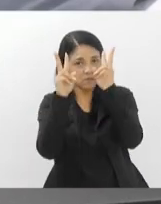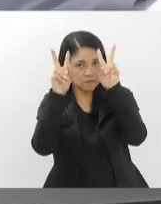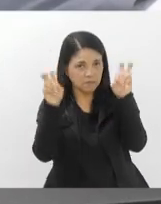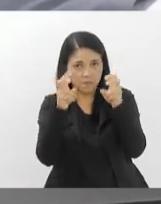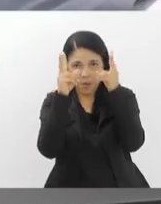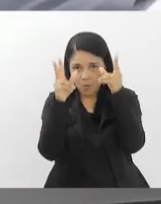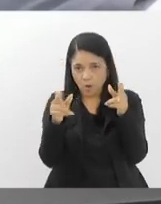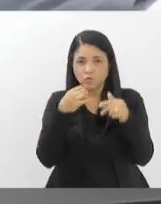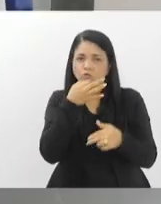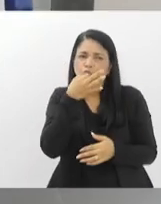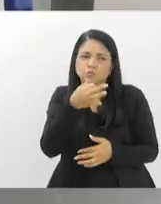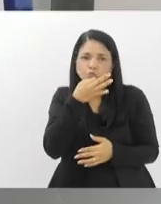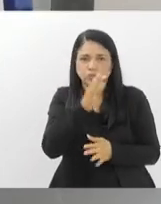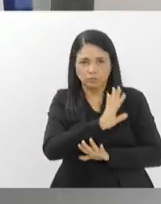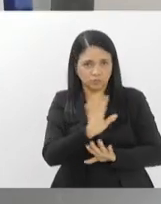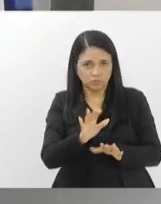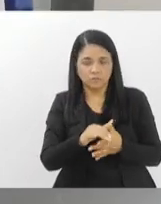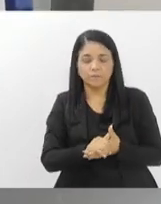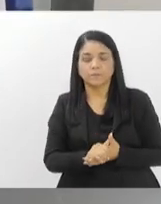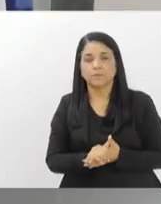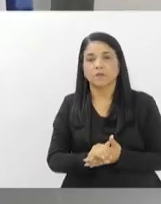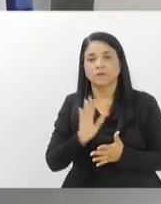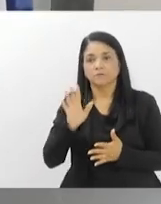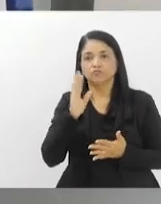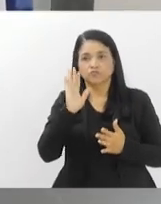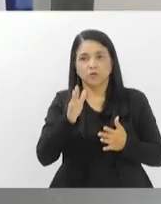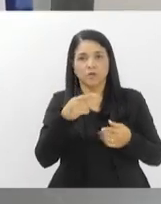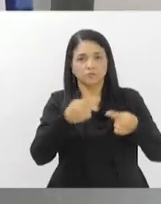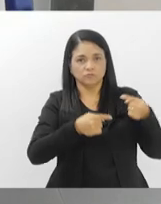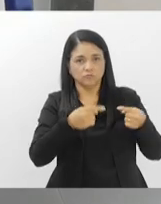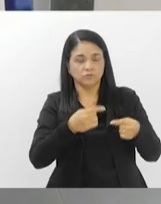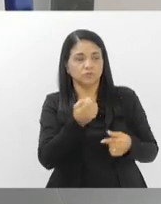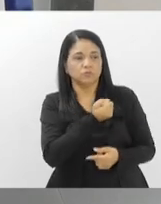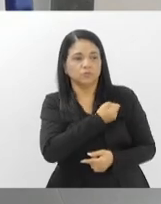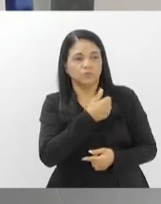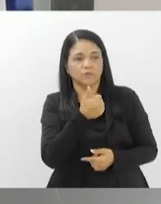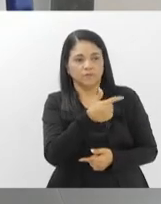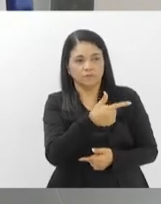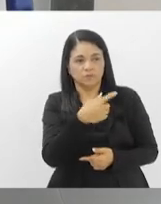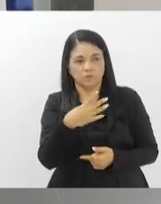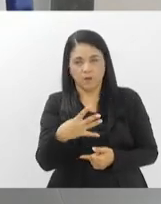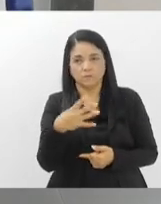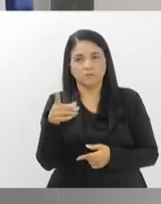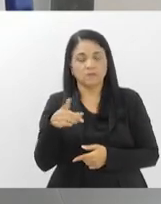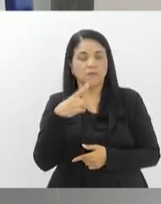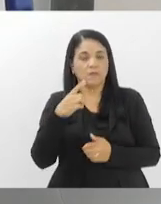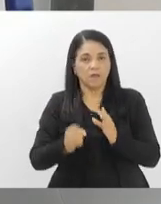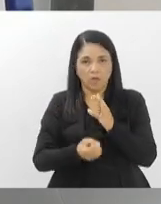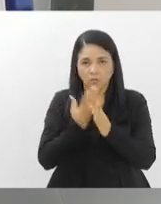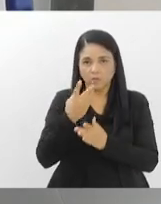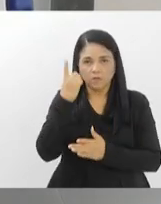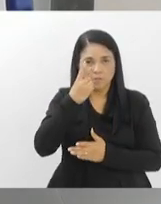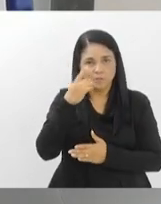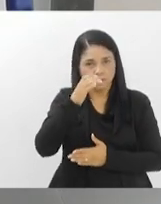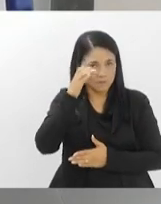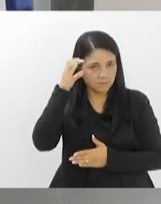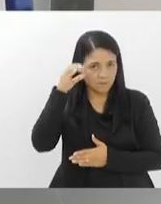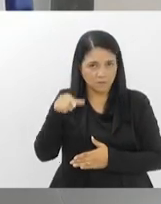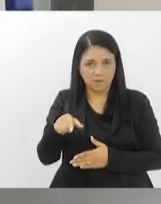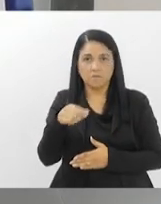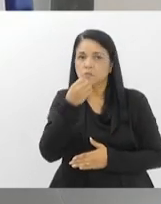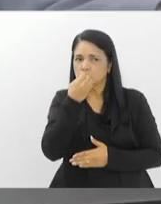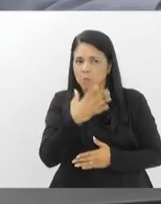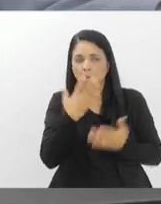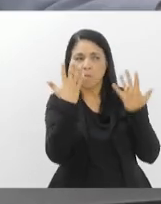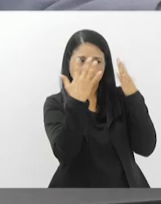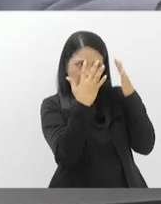uma sugestão. Eu, para discutir esse PL, o item 24, 3162, de autoria da deputada Célia. Esse é muito bom,